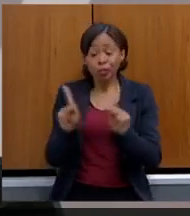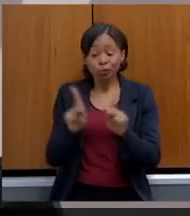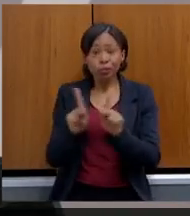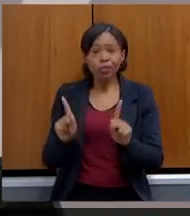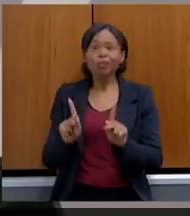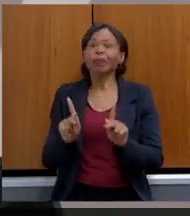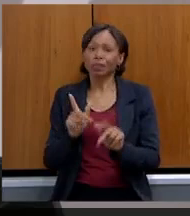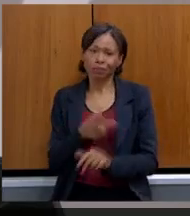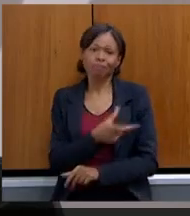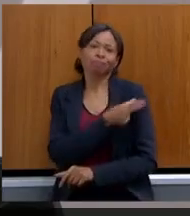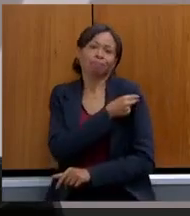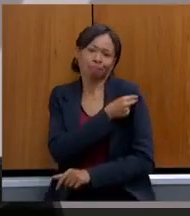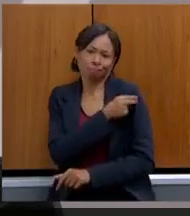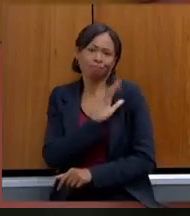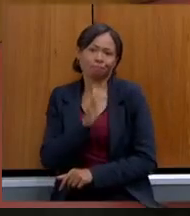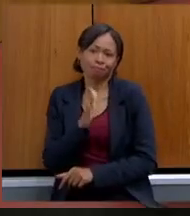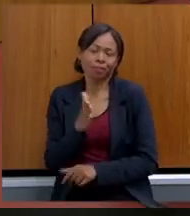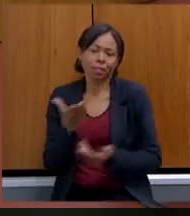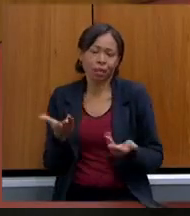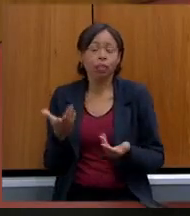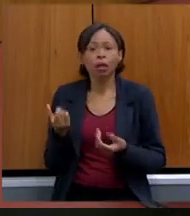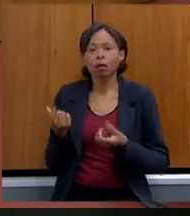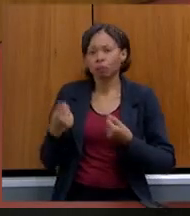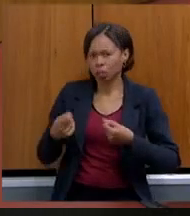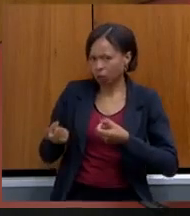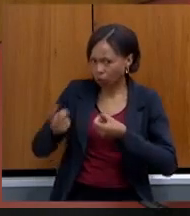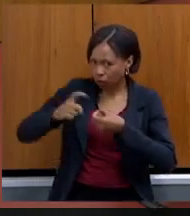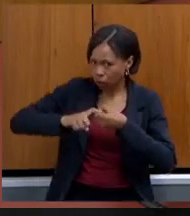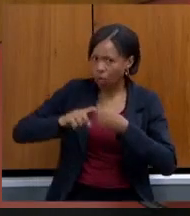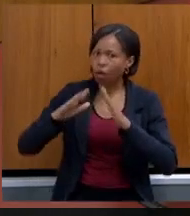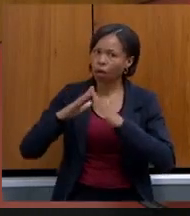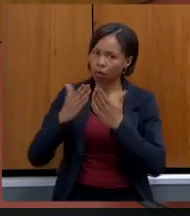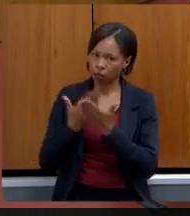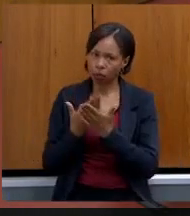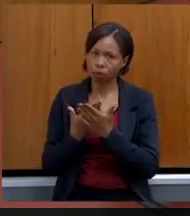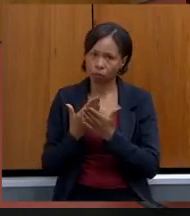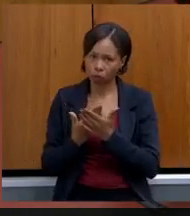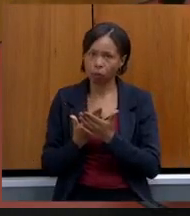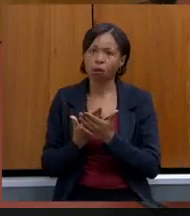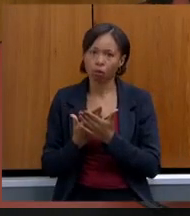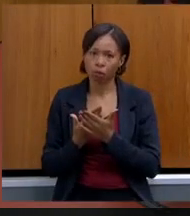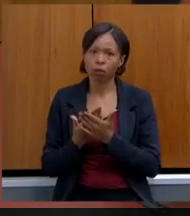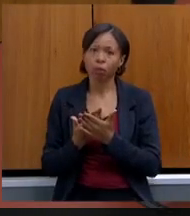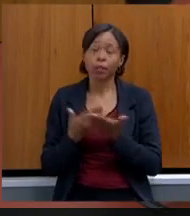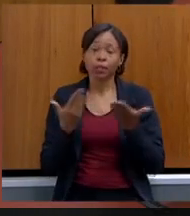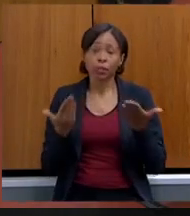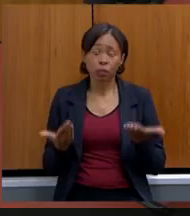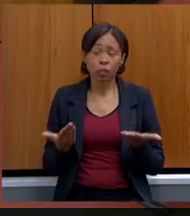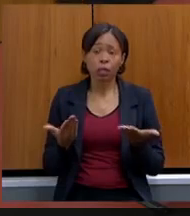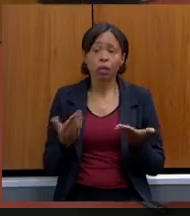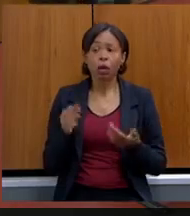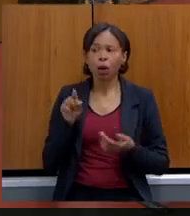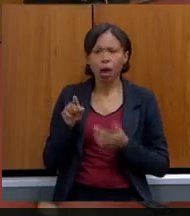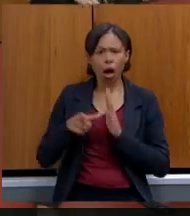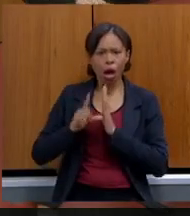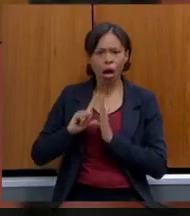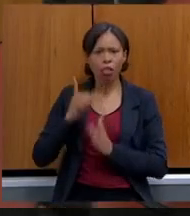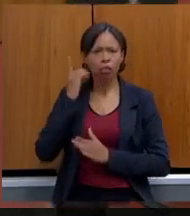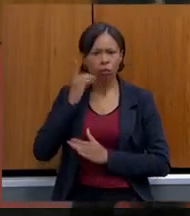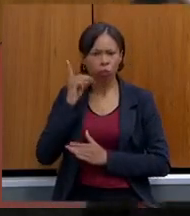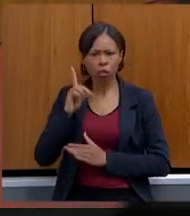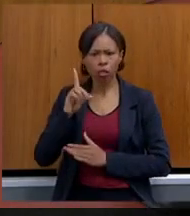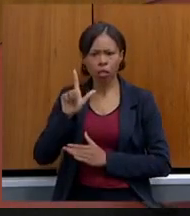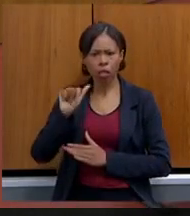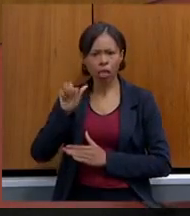Deus anunciando vacinado Então eu acho que a gente tem que voltar perto da América que a Laura por isso lá pela comissão que você fez que a gente